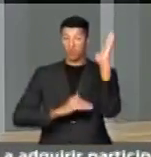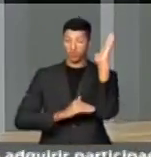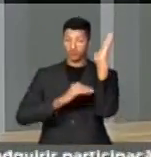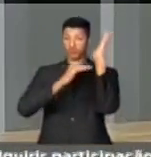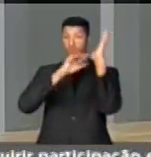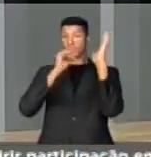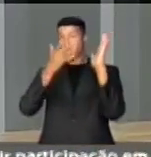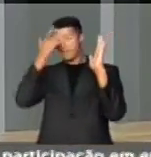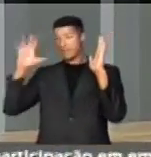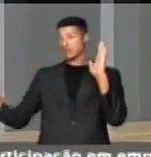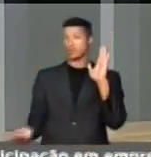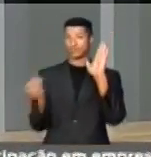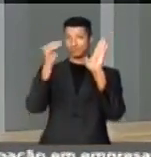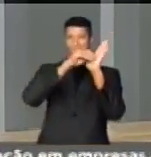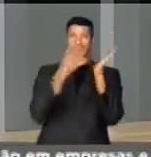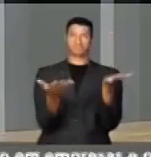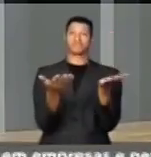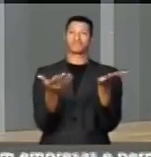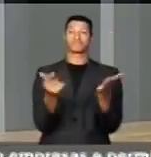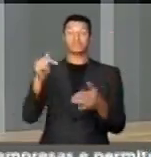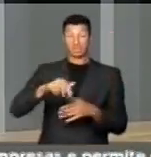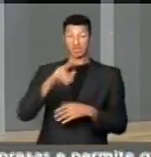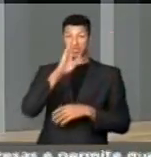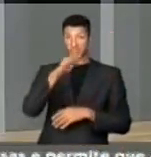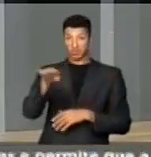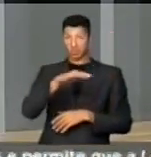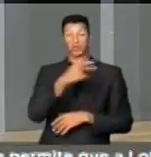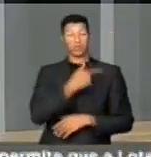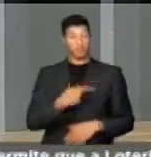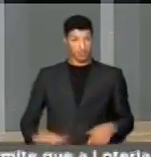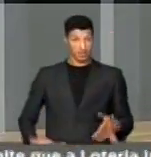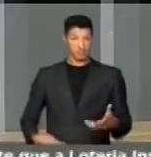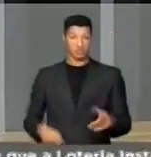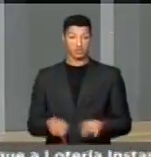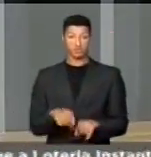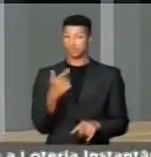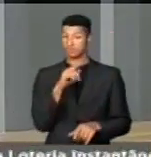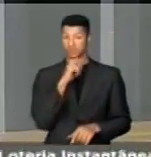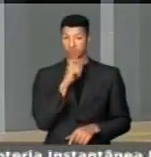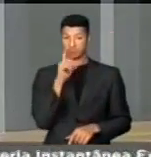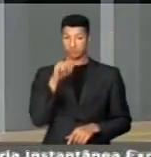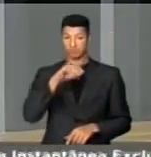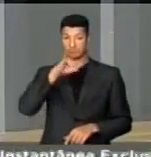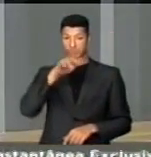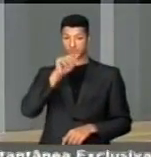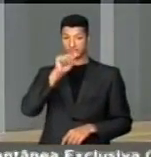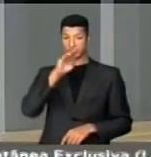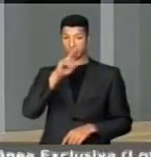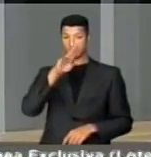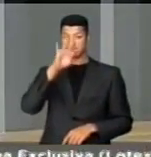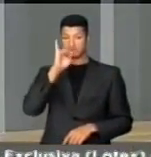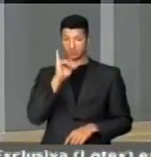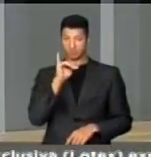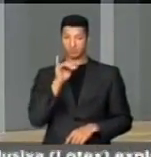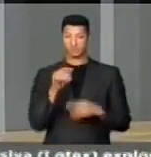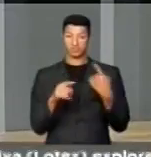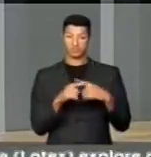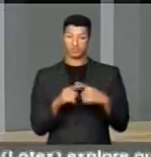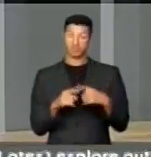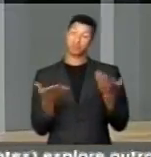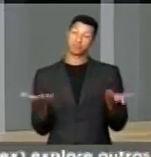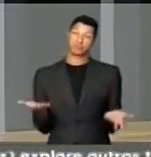ou então foi mão de gente. Aqui nesse veto da Presidente da República, sem dúvida, é um jabuti com mão de gente,